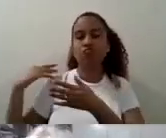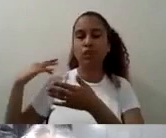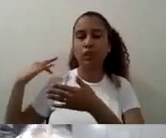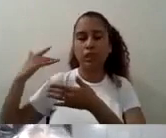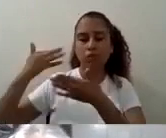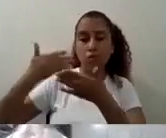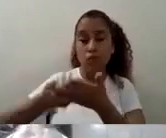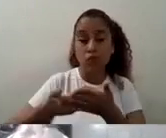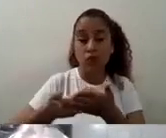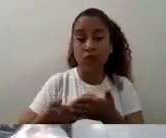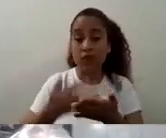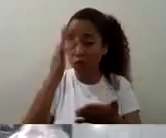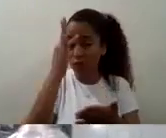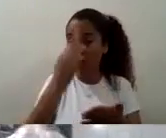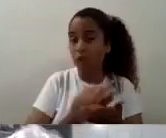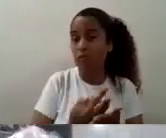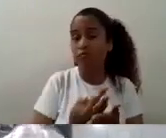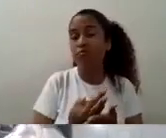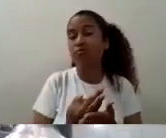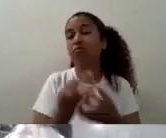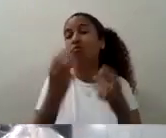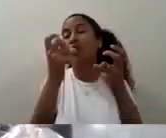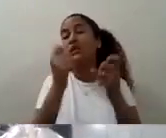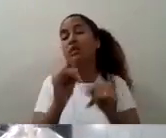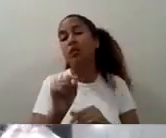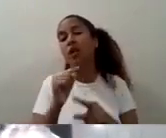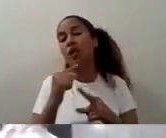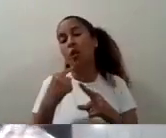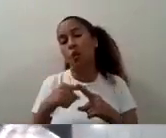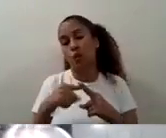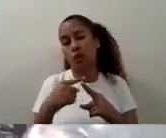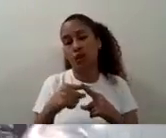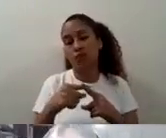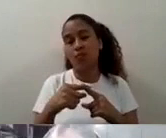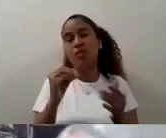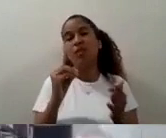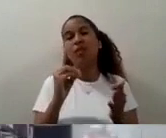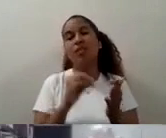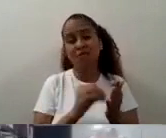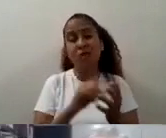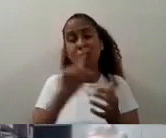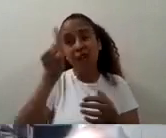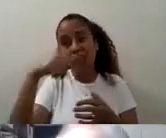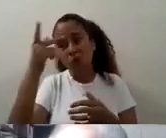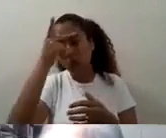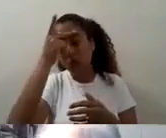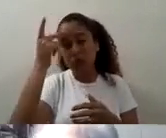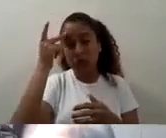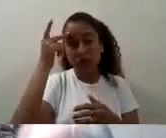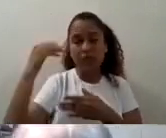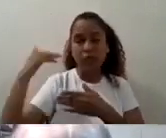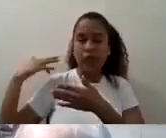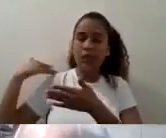testemunho contra a ausência das testemunhas de outras tradições de fé, porque a gente vê no